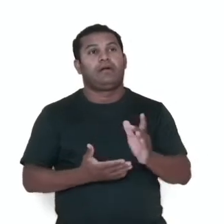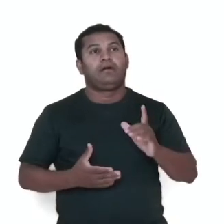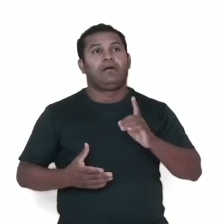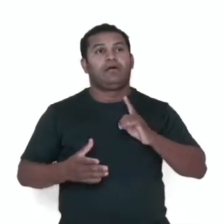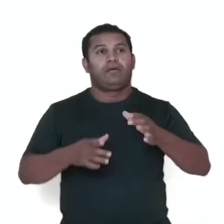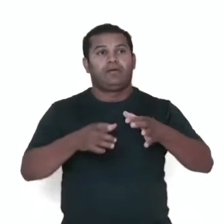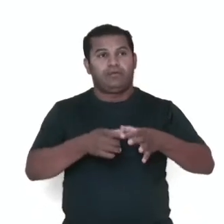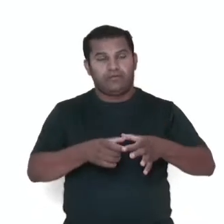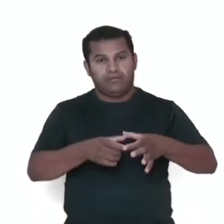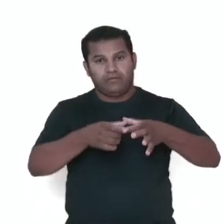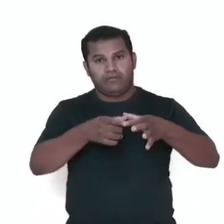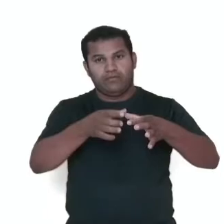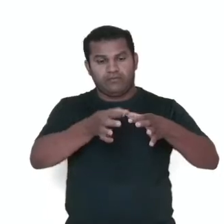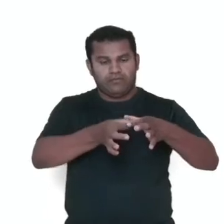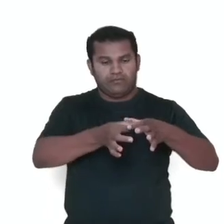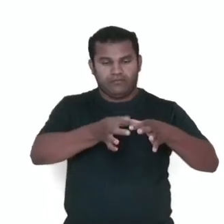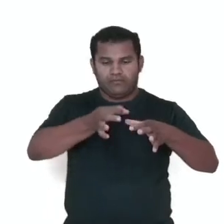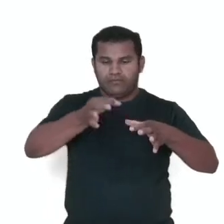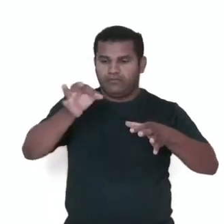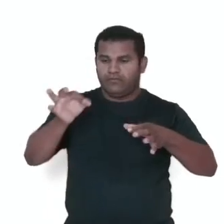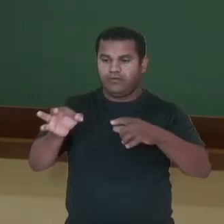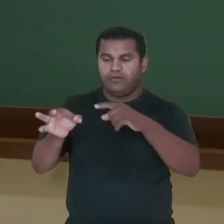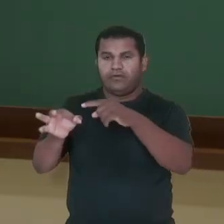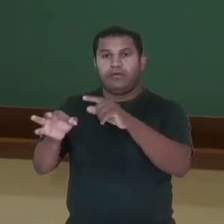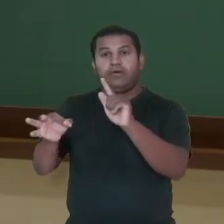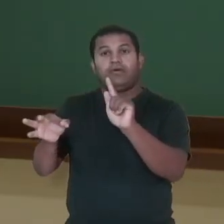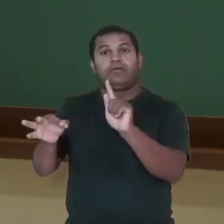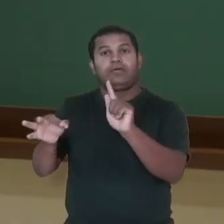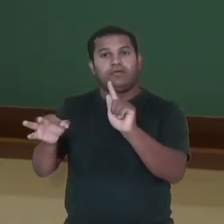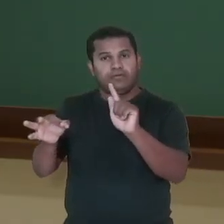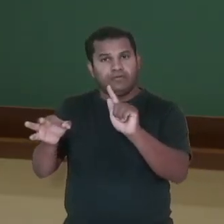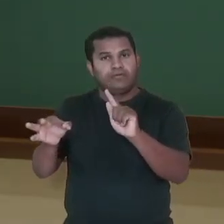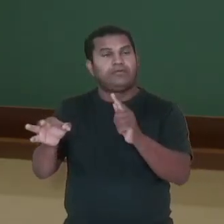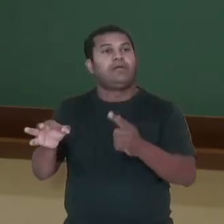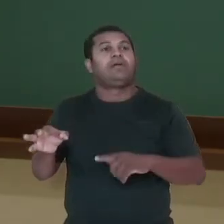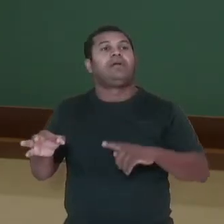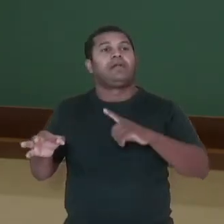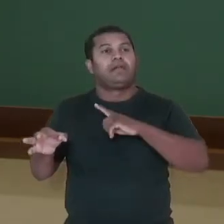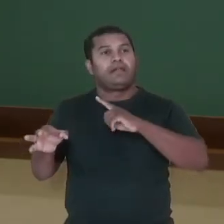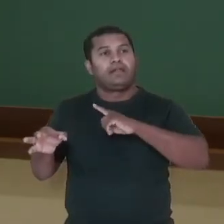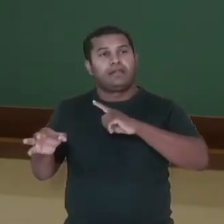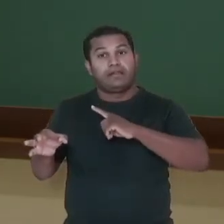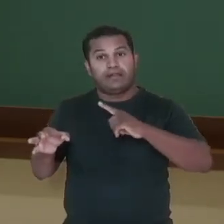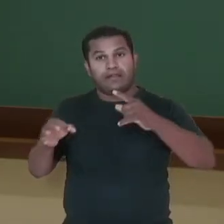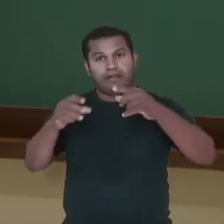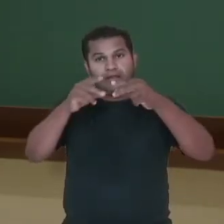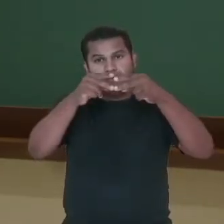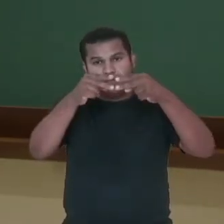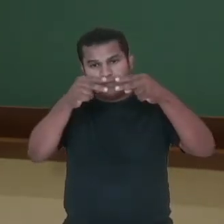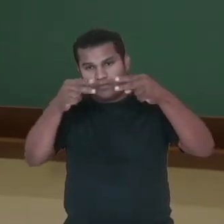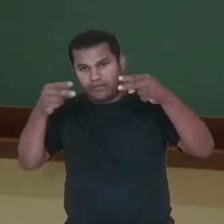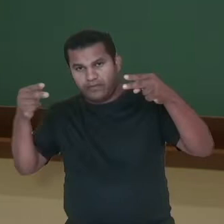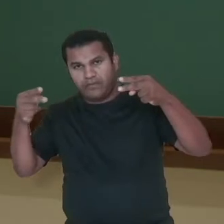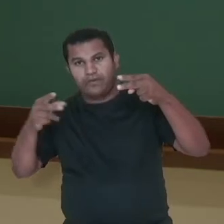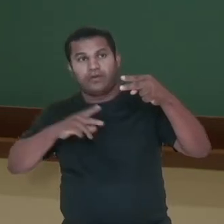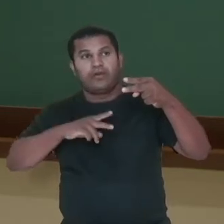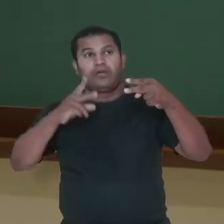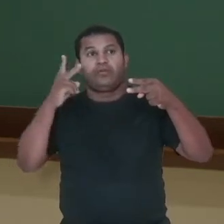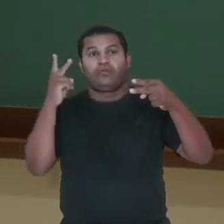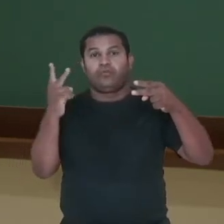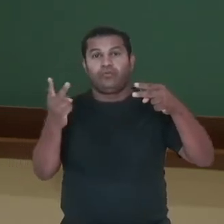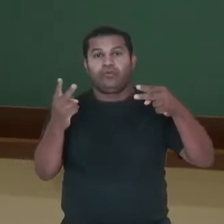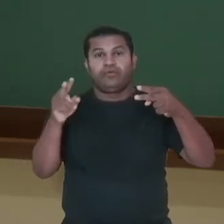caráter hereditário e que se encontram em cromossomos homólogos. Os cromossomos homólogos, eles estão no mesmo